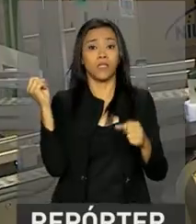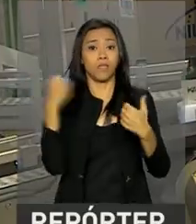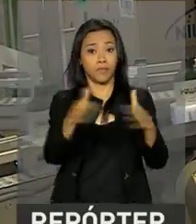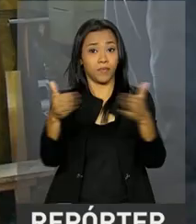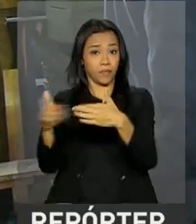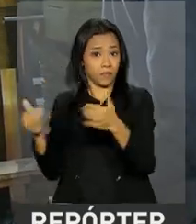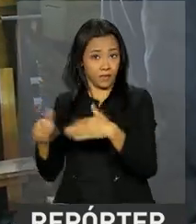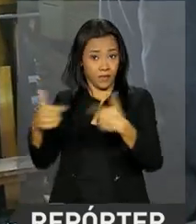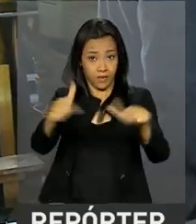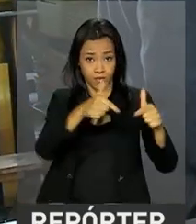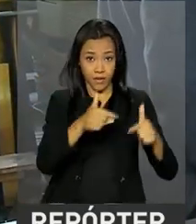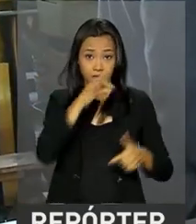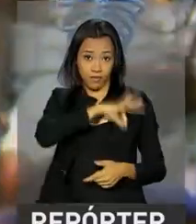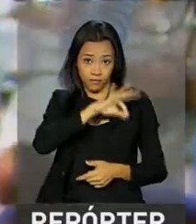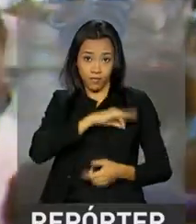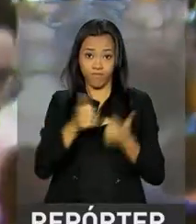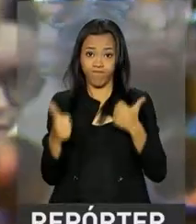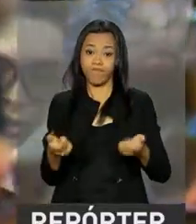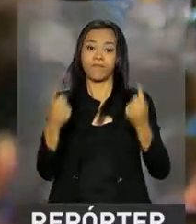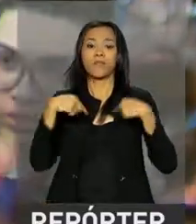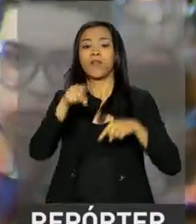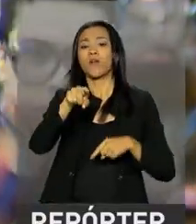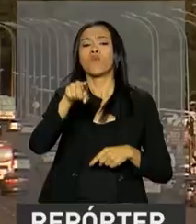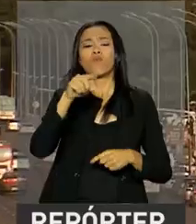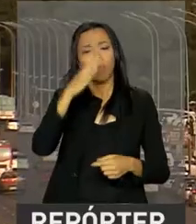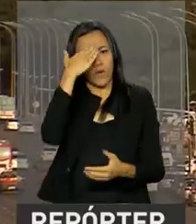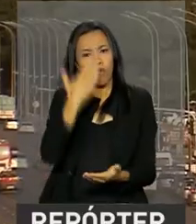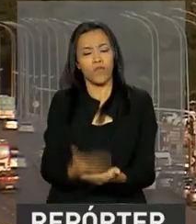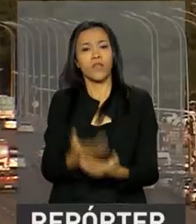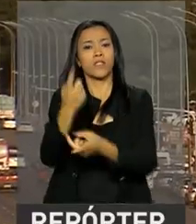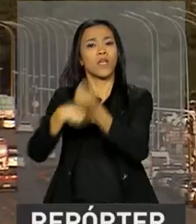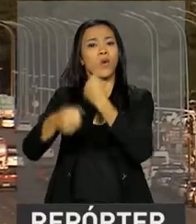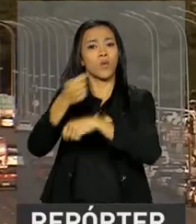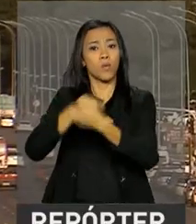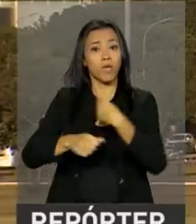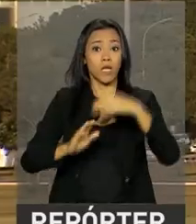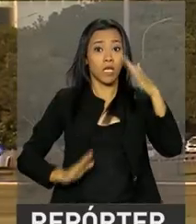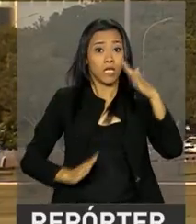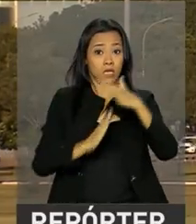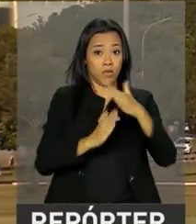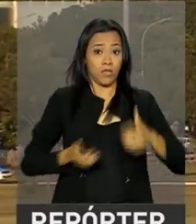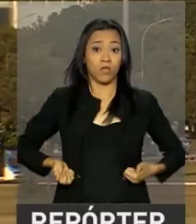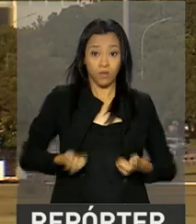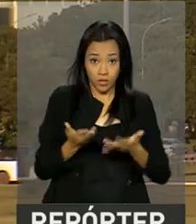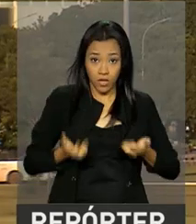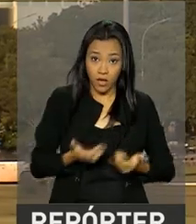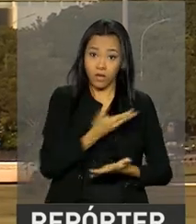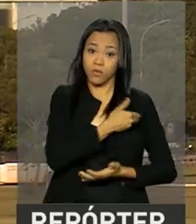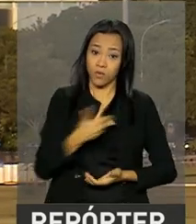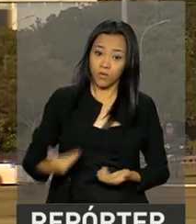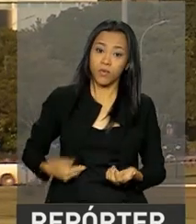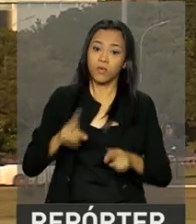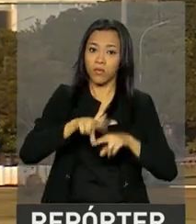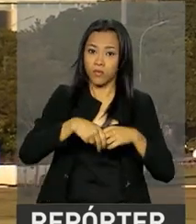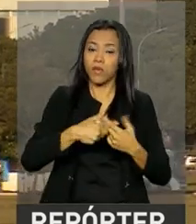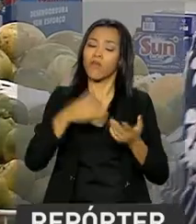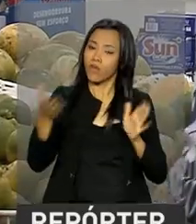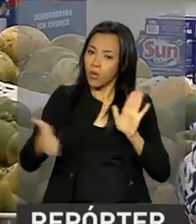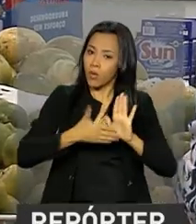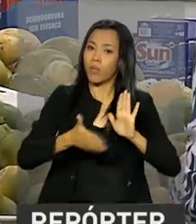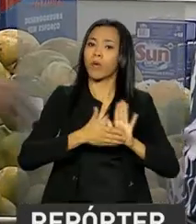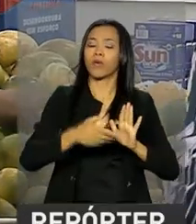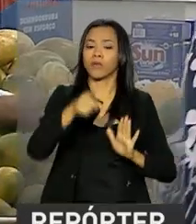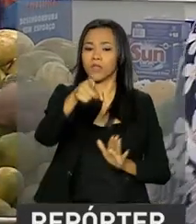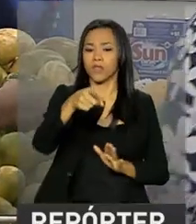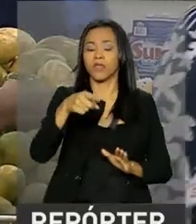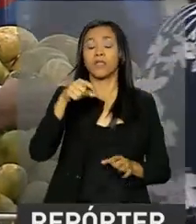Uma das metas foi retomar a confiança na economia. Um teto para limitar os gastos públicos pela inflação foi proposto.